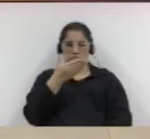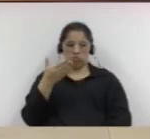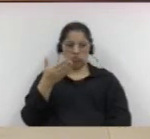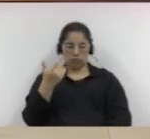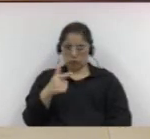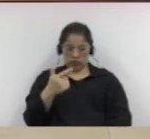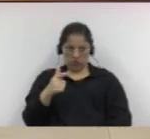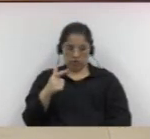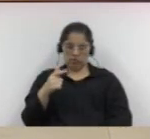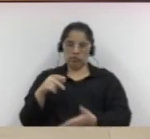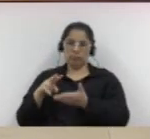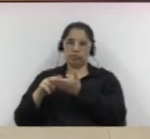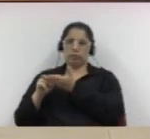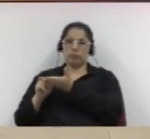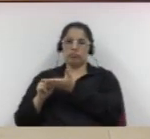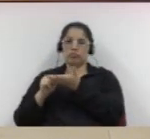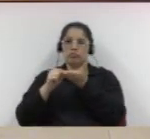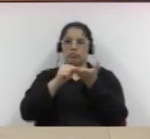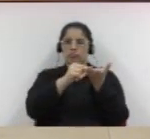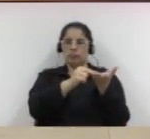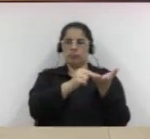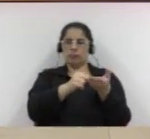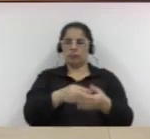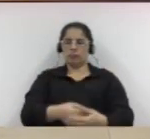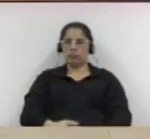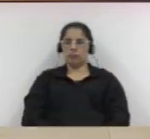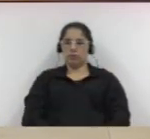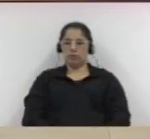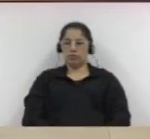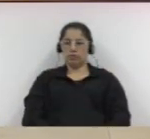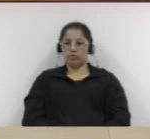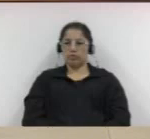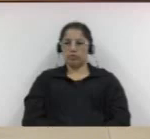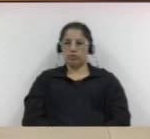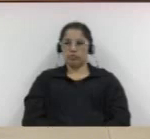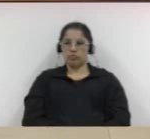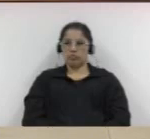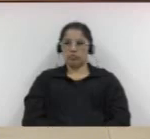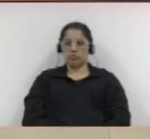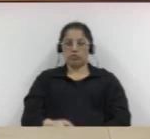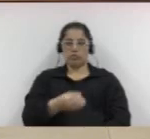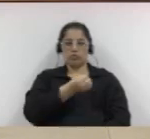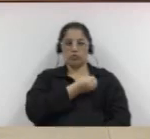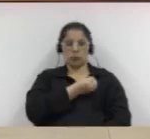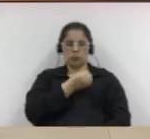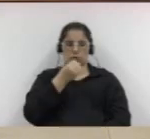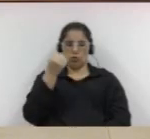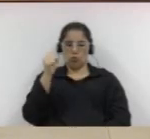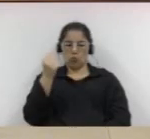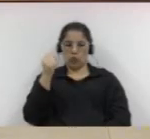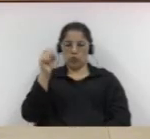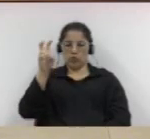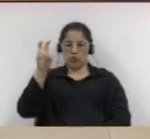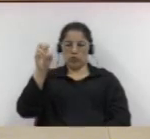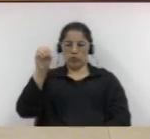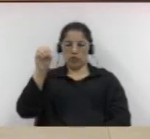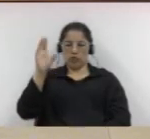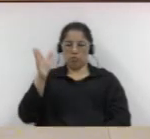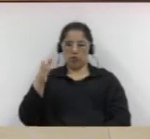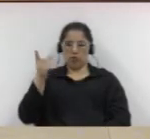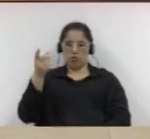Não havendo, encaminhe-se ao Executivo. Requerimento 850/2015, autor, vereador Dr.